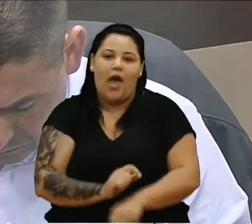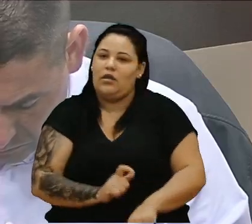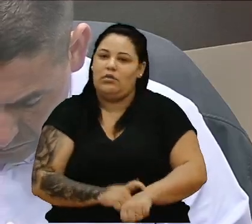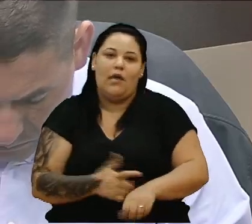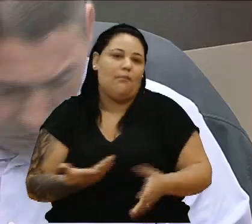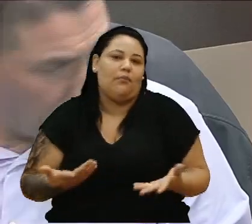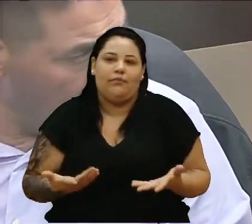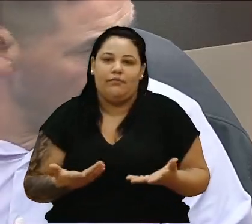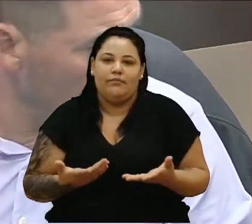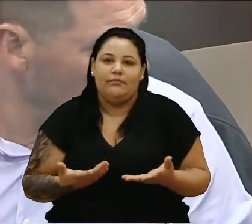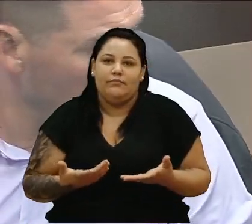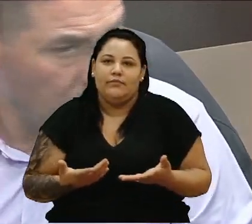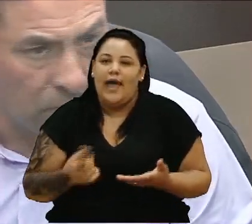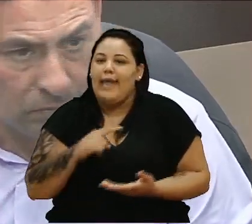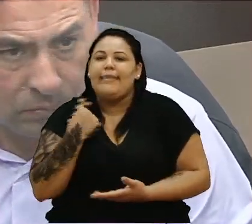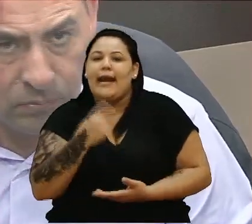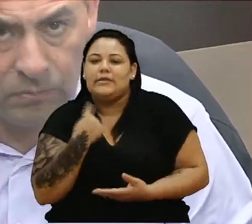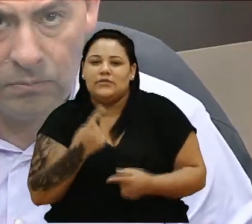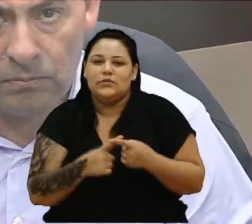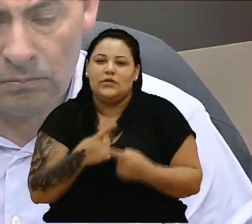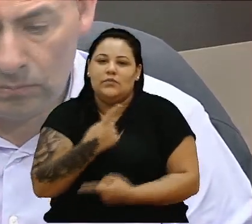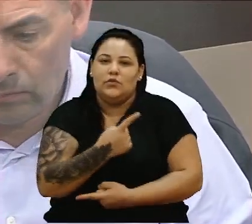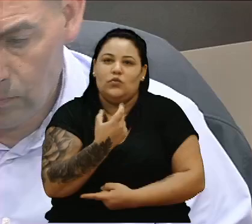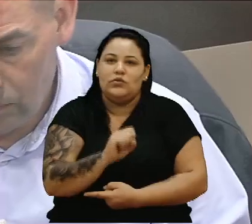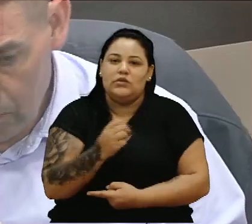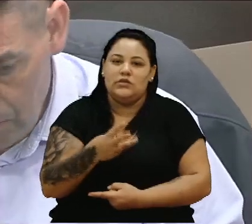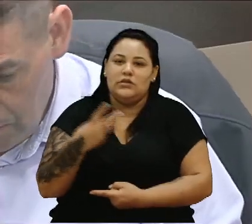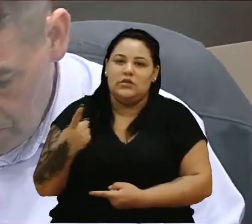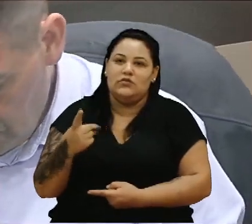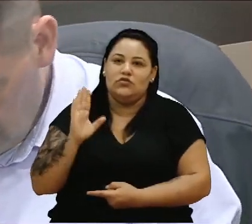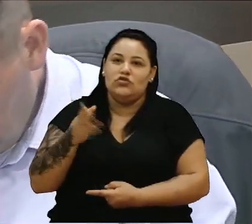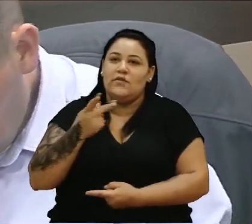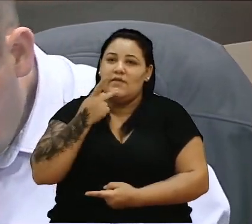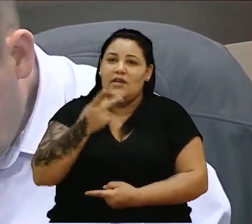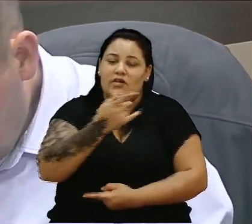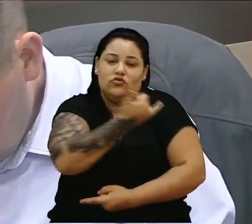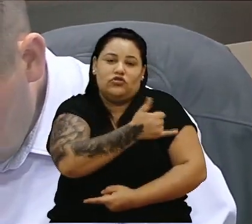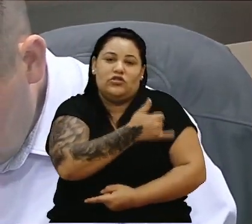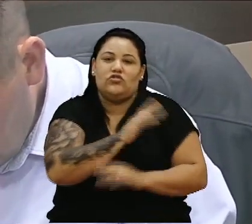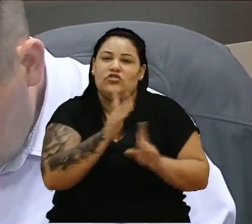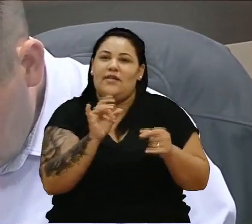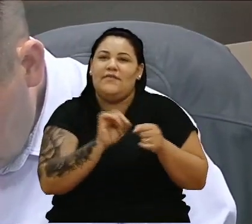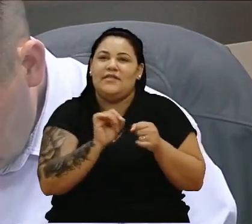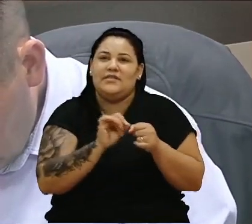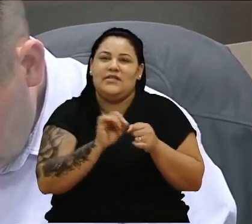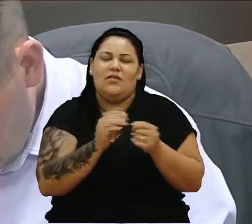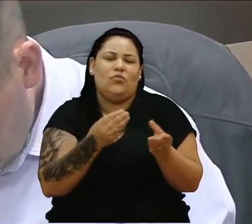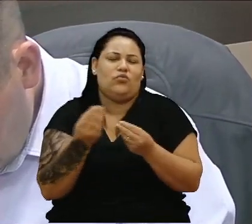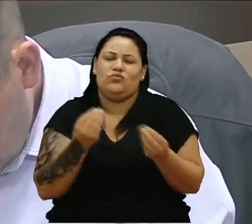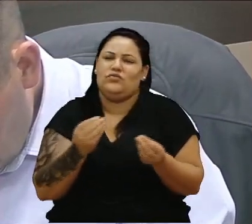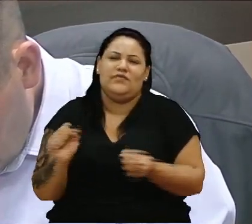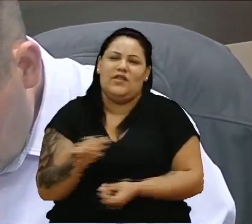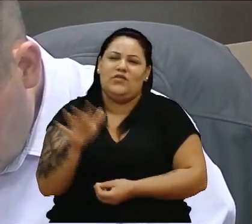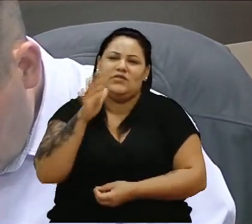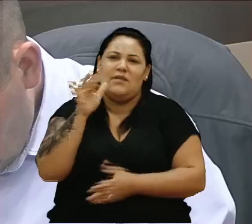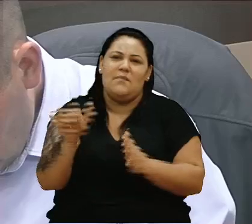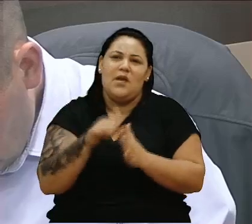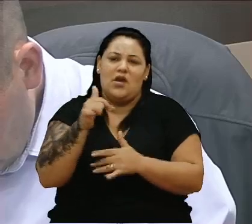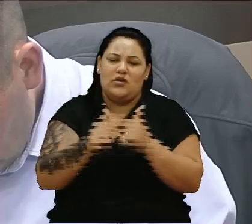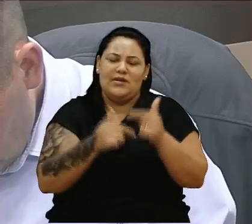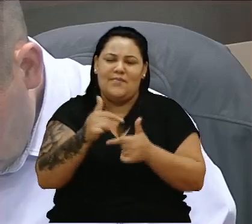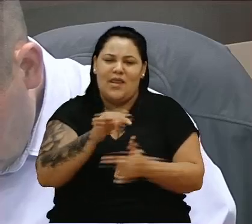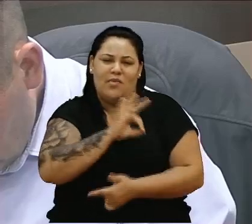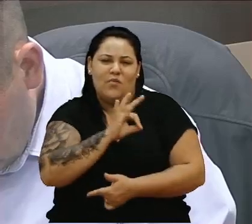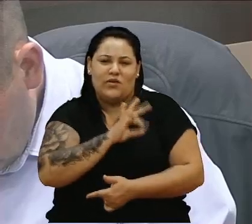e aliás, está regredindo, porque lá em 1831, lá que eu já citei, o Rio de Janeiro já fazia isso aí e enaltecia o trabalho das polícias